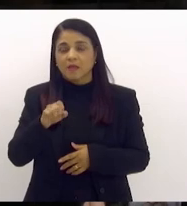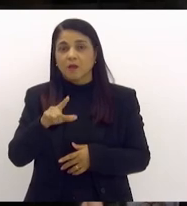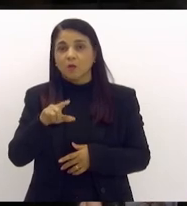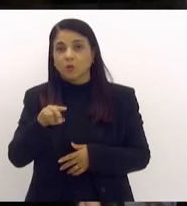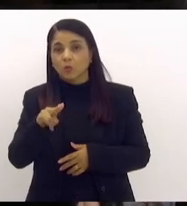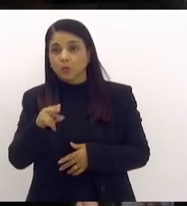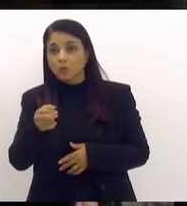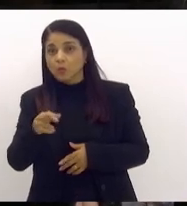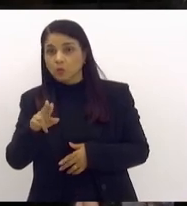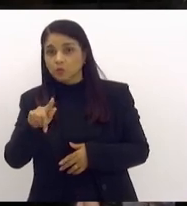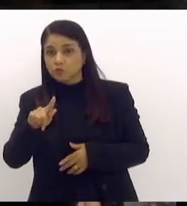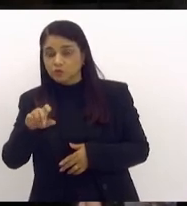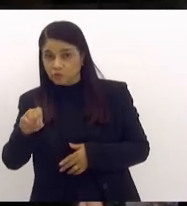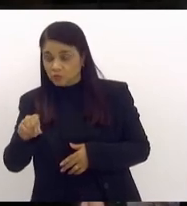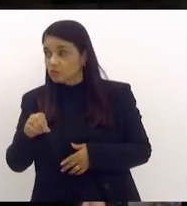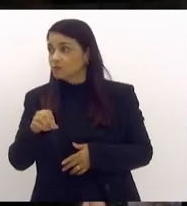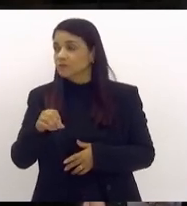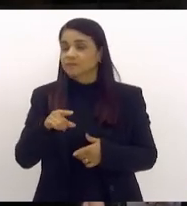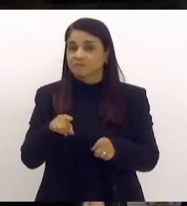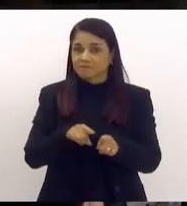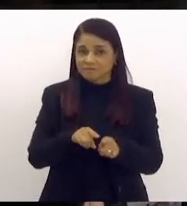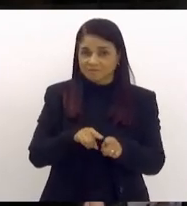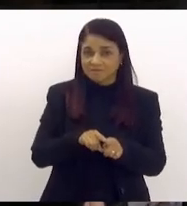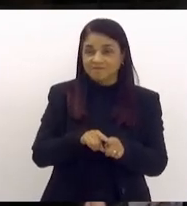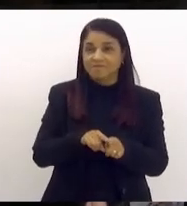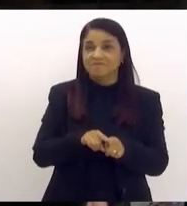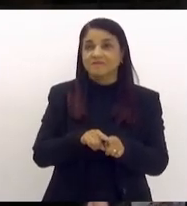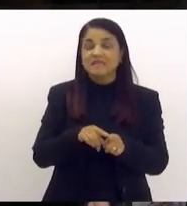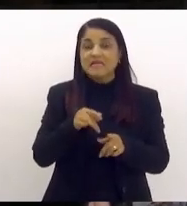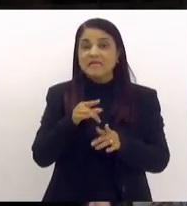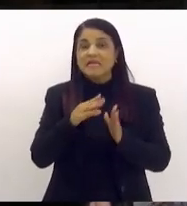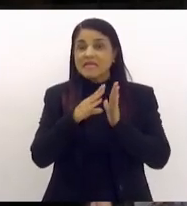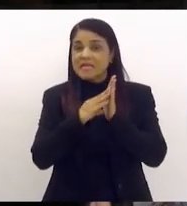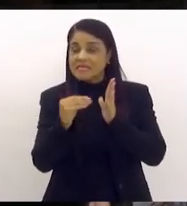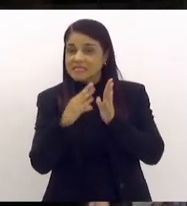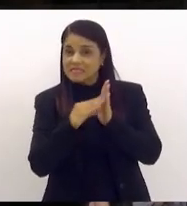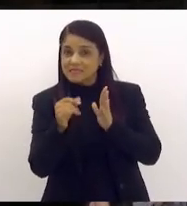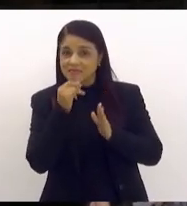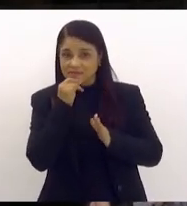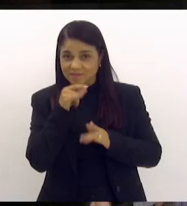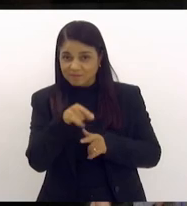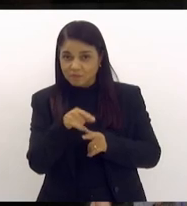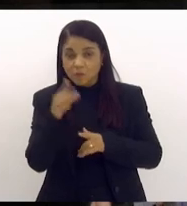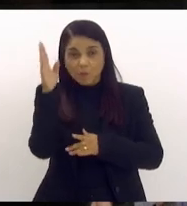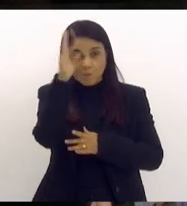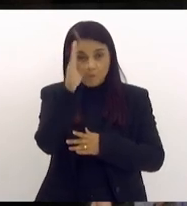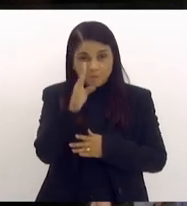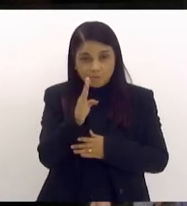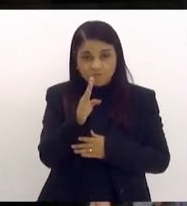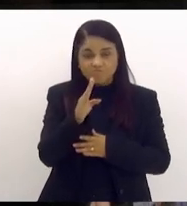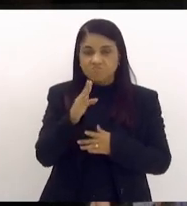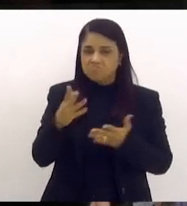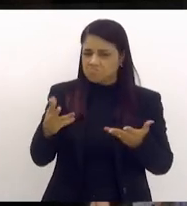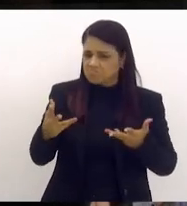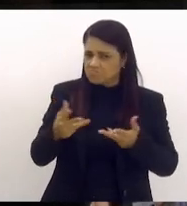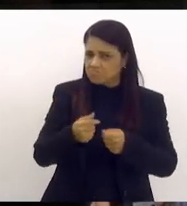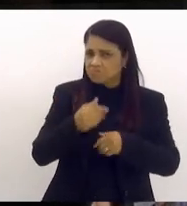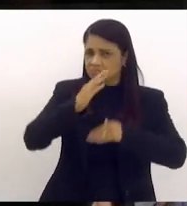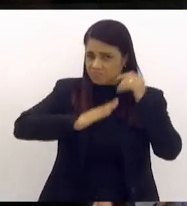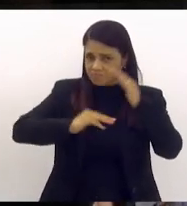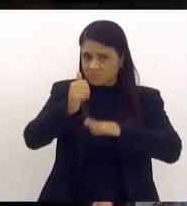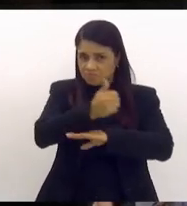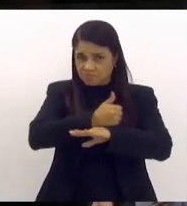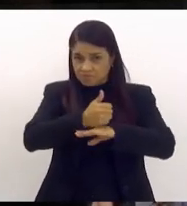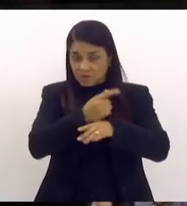serviram de de exemplo para todo o Brasil porque são de excelência mas que